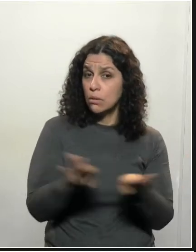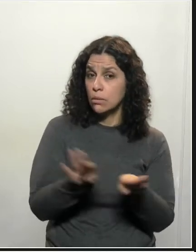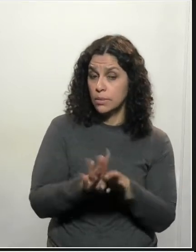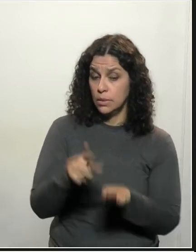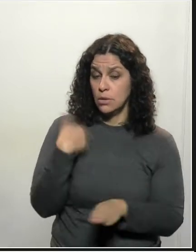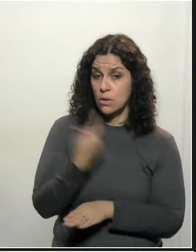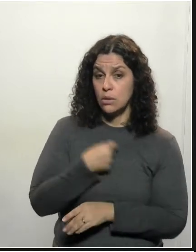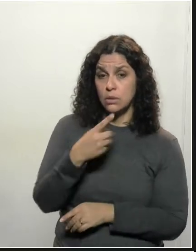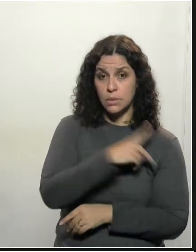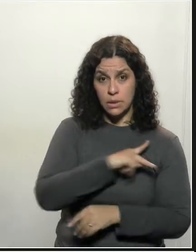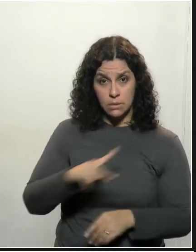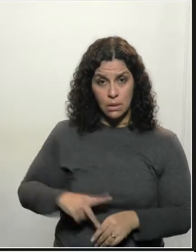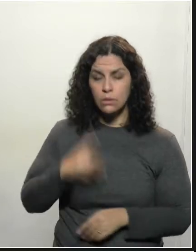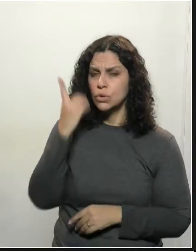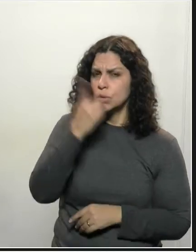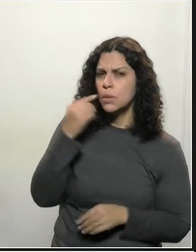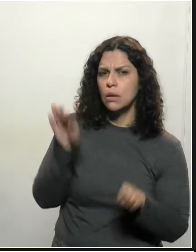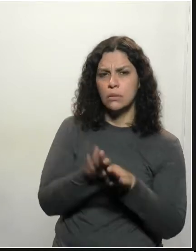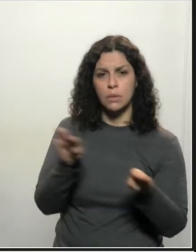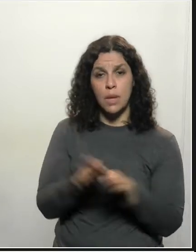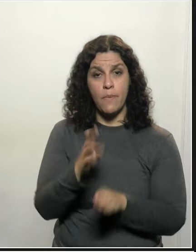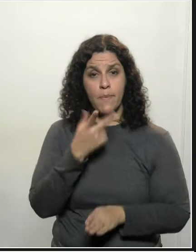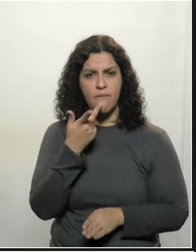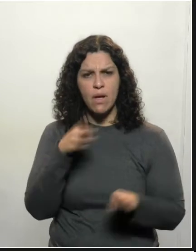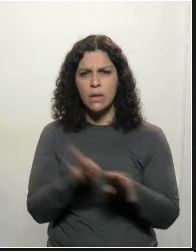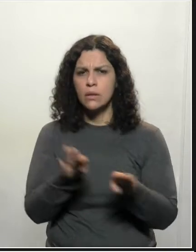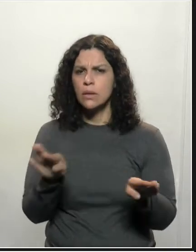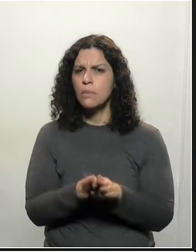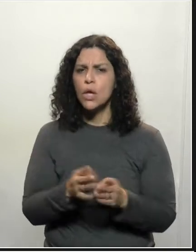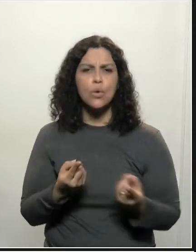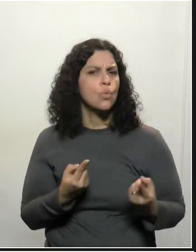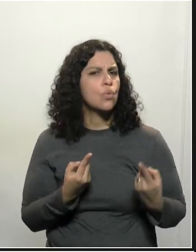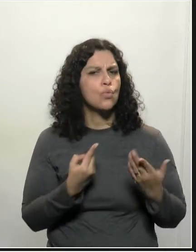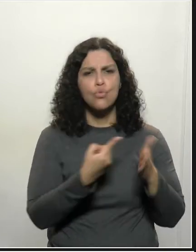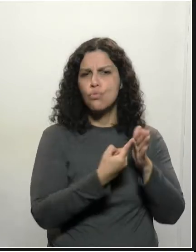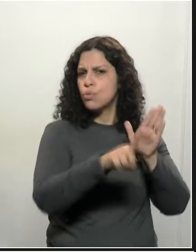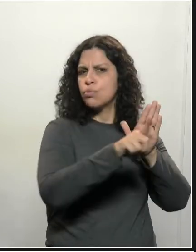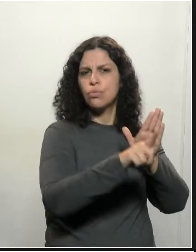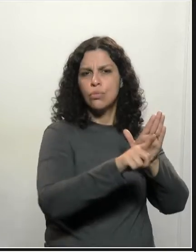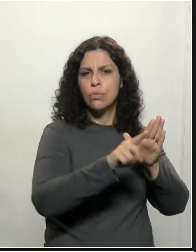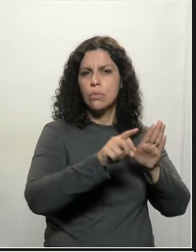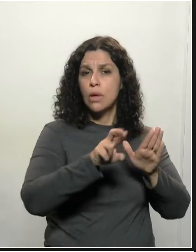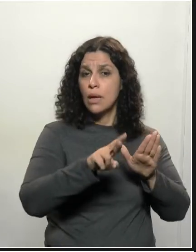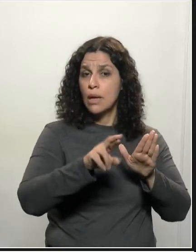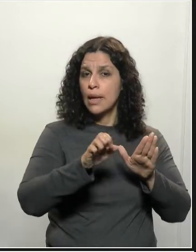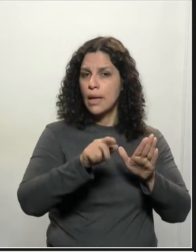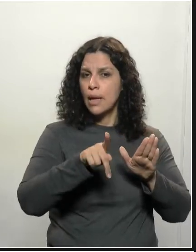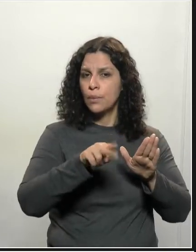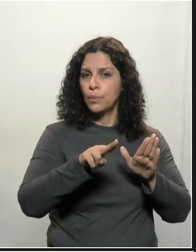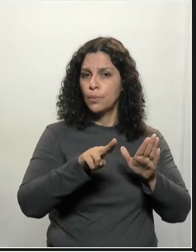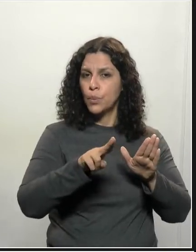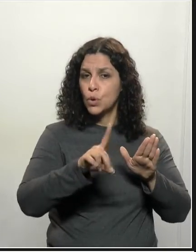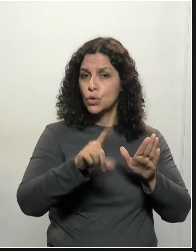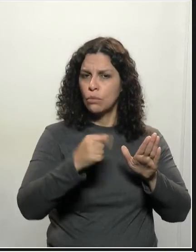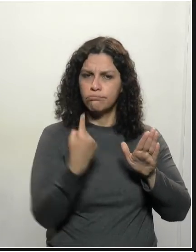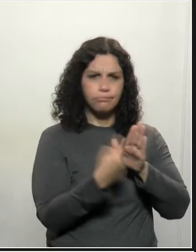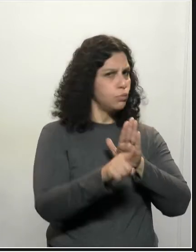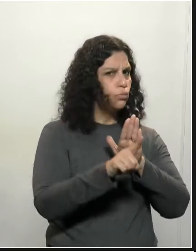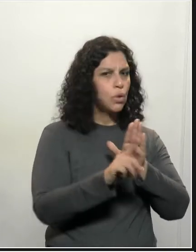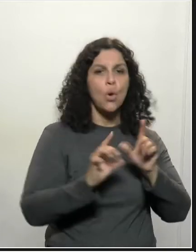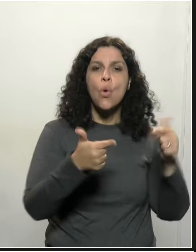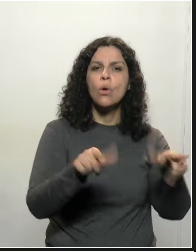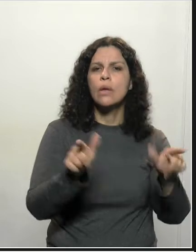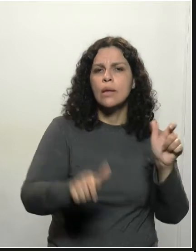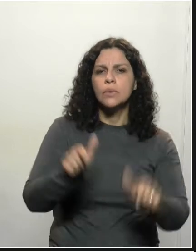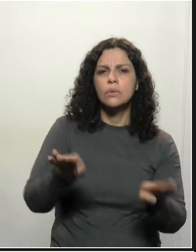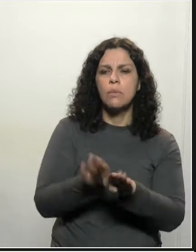deputadas e senhores deputados, eu quero deixar a minha fala de repúdio a esse tipo de ação, a esse tipo de atitude, que todos nós, infelizmente,